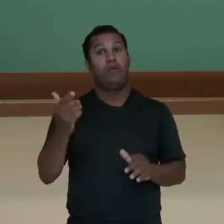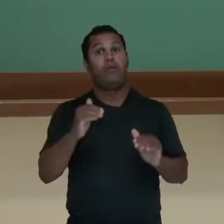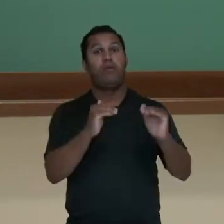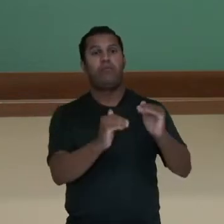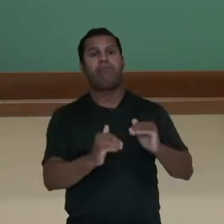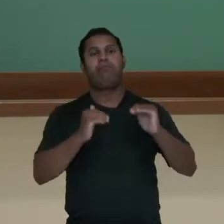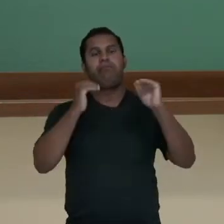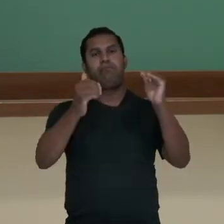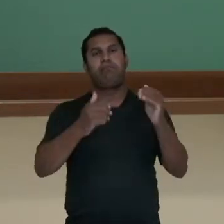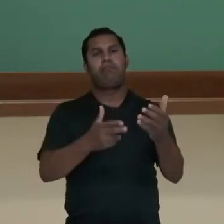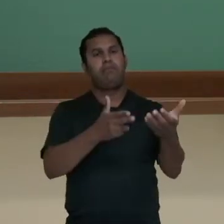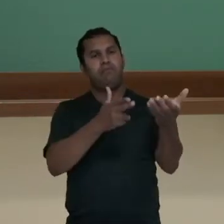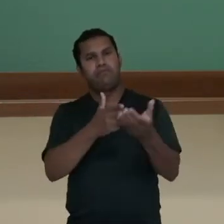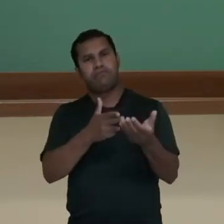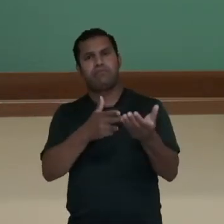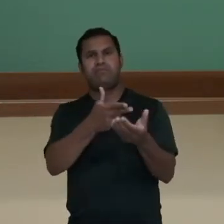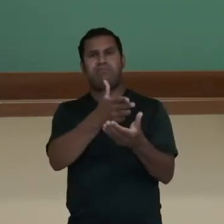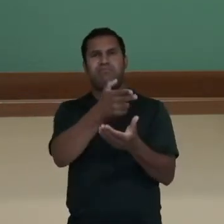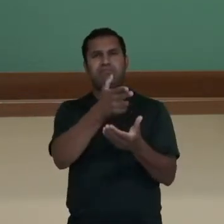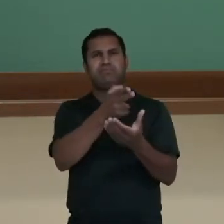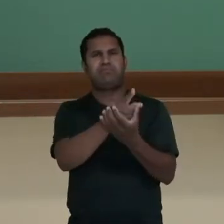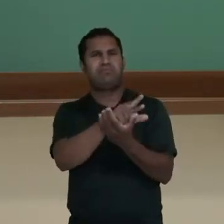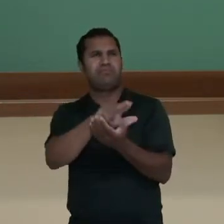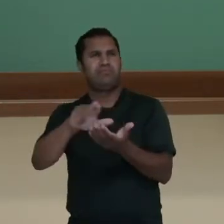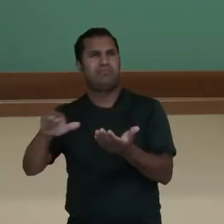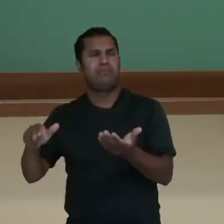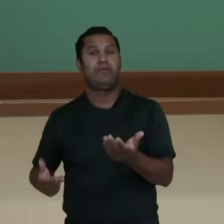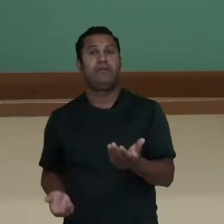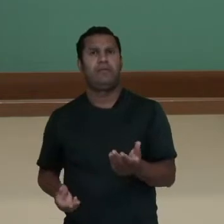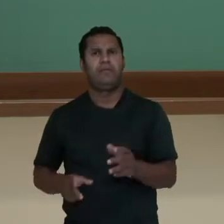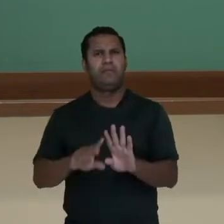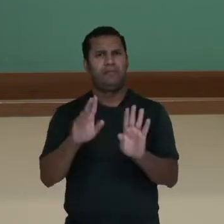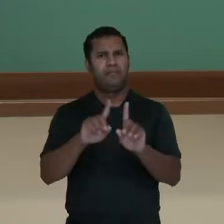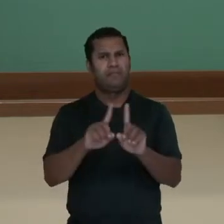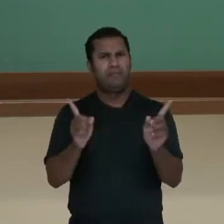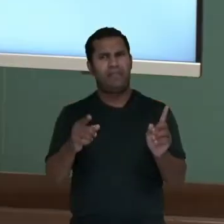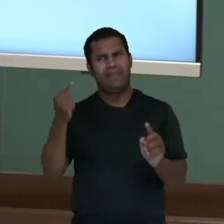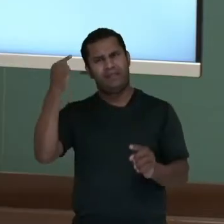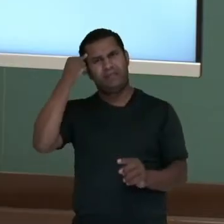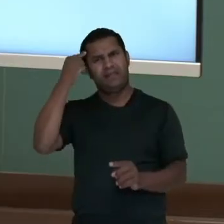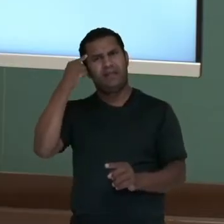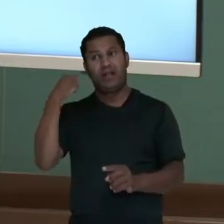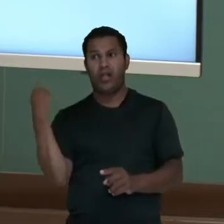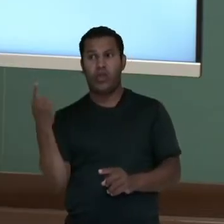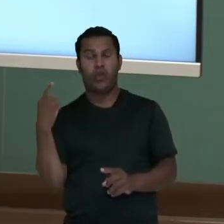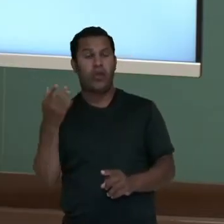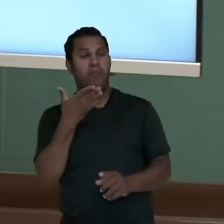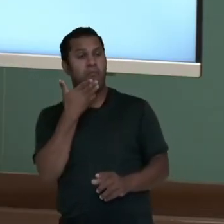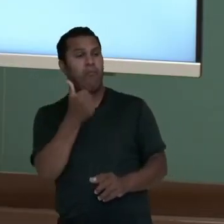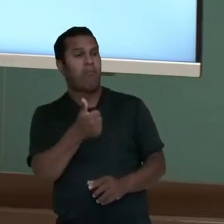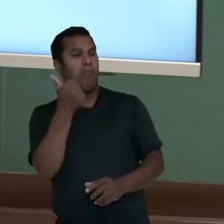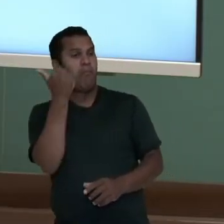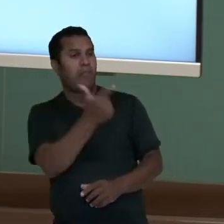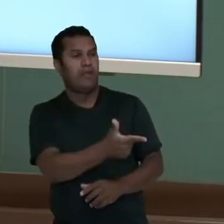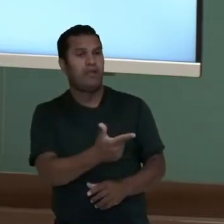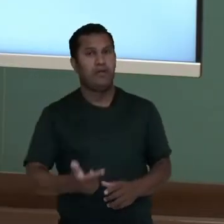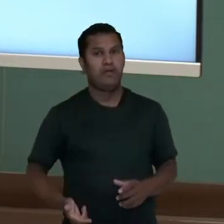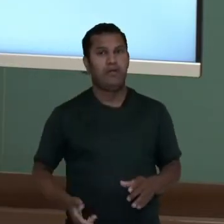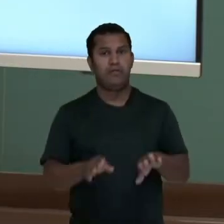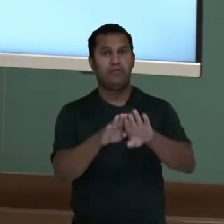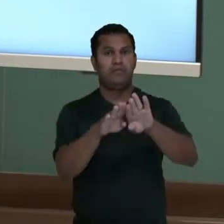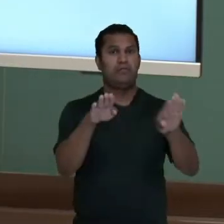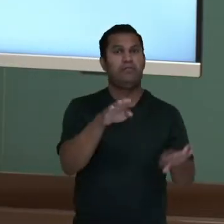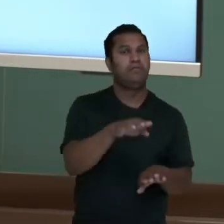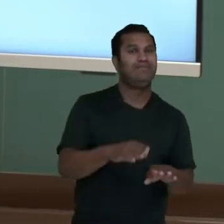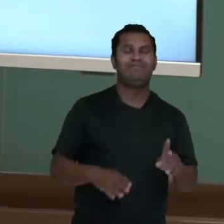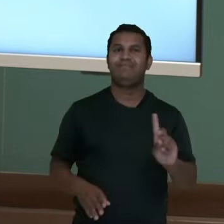do outro a partir da nossa própria cultura, Aqui essa diversidade dos povos nativos que habitavam